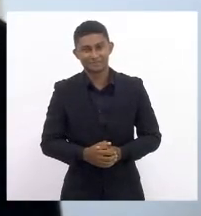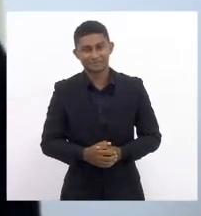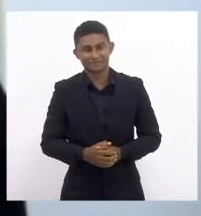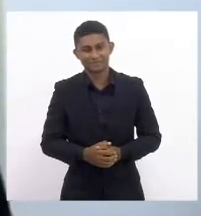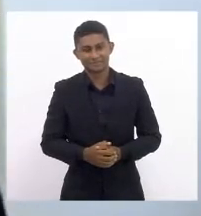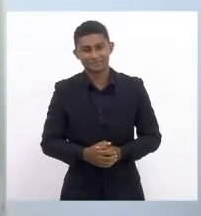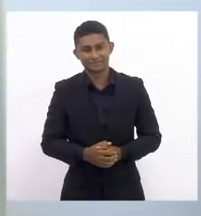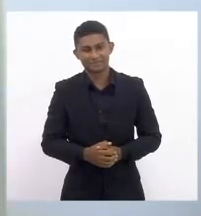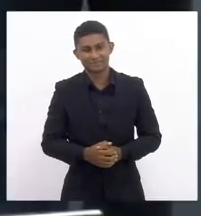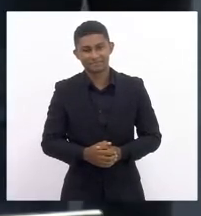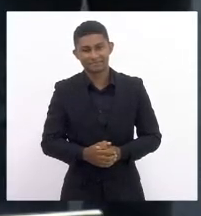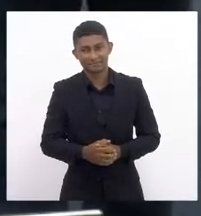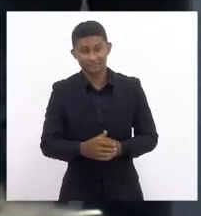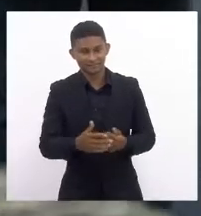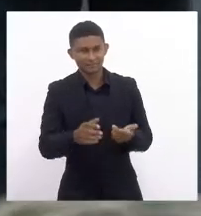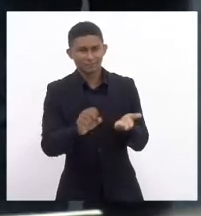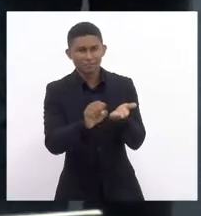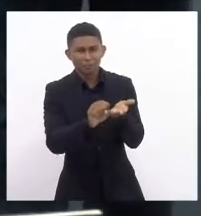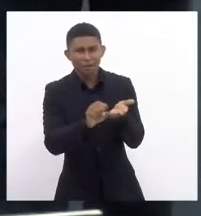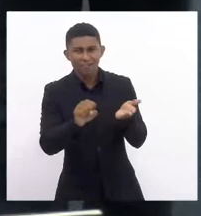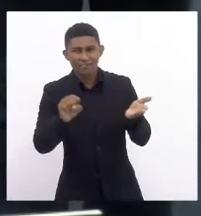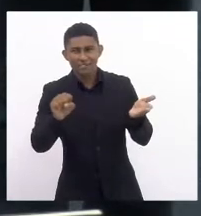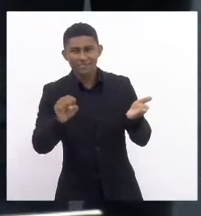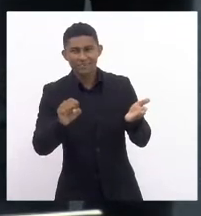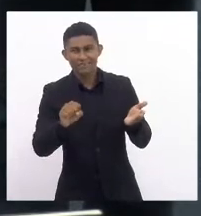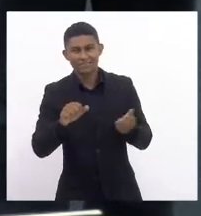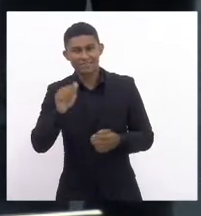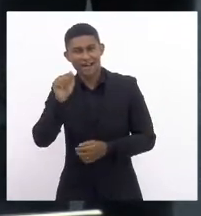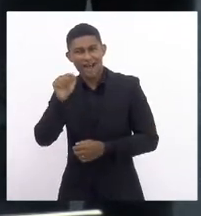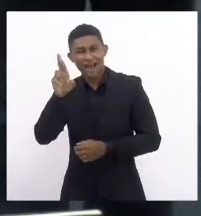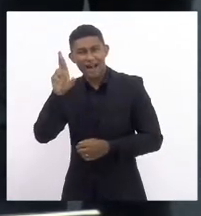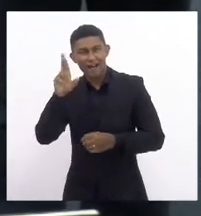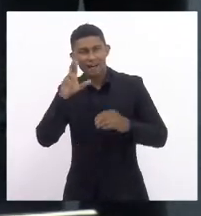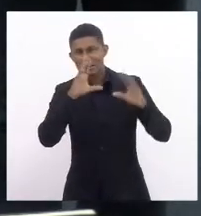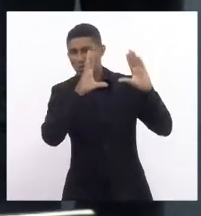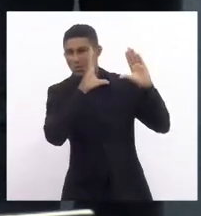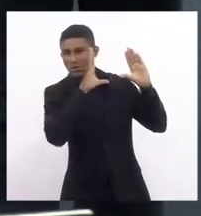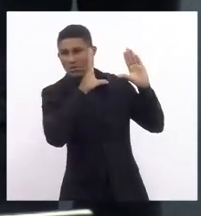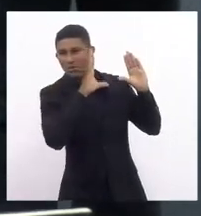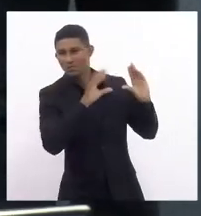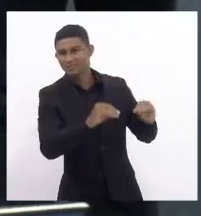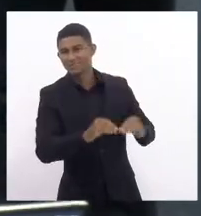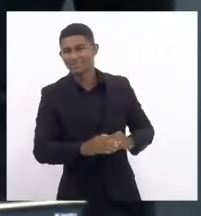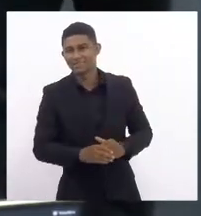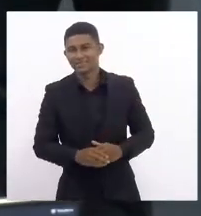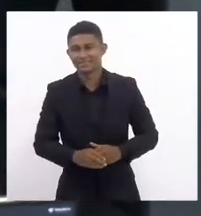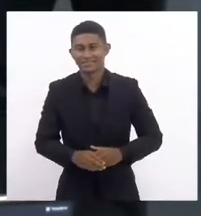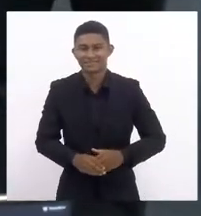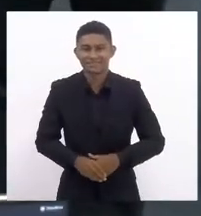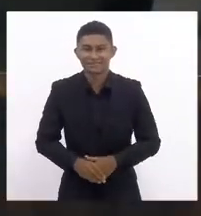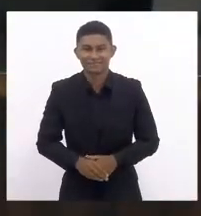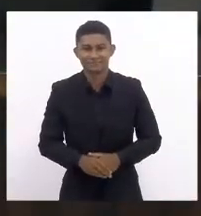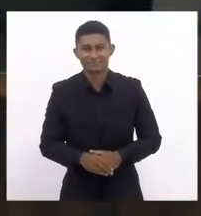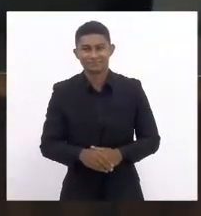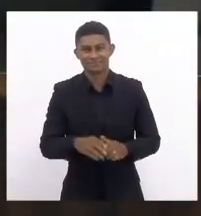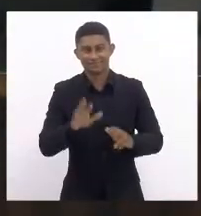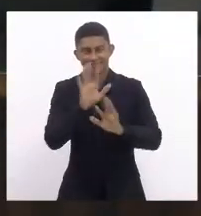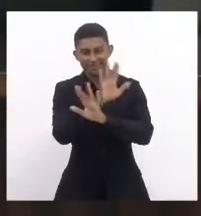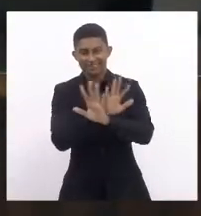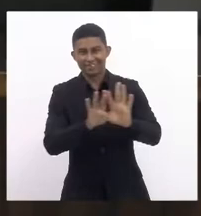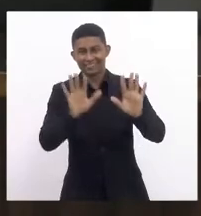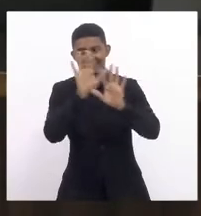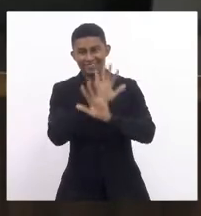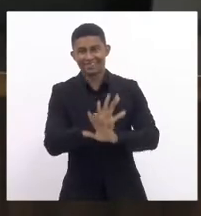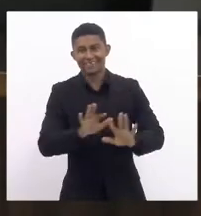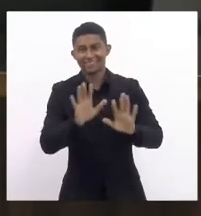Ô, Malafaia, desliga o ar-condicionado. A imagem está congelada. Desliga o ar.